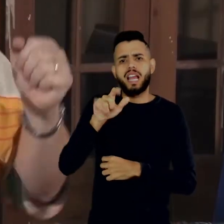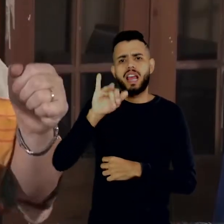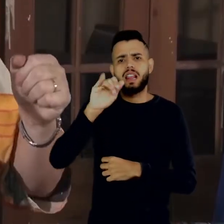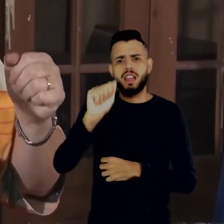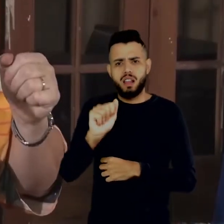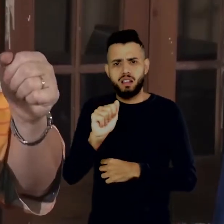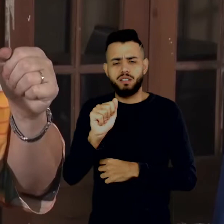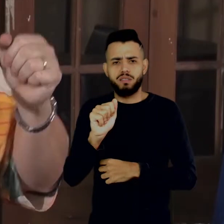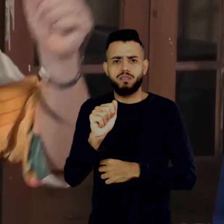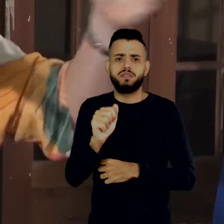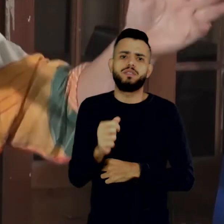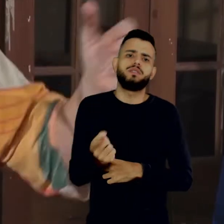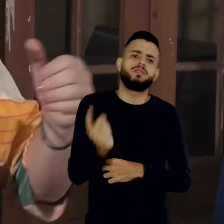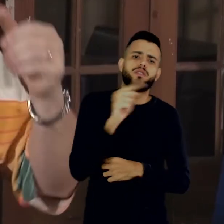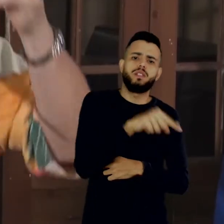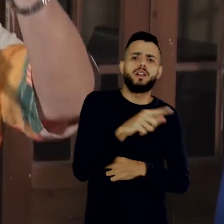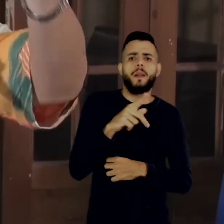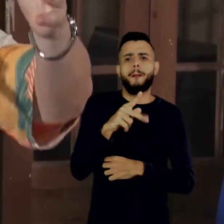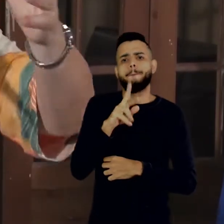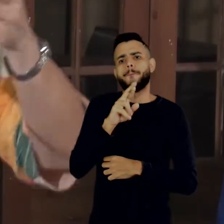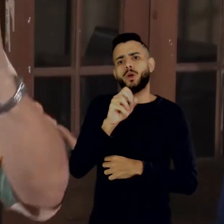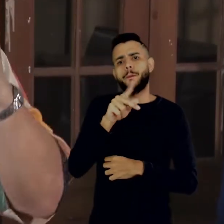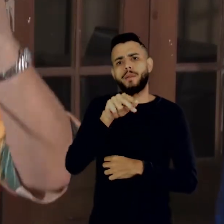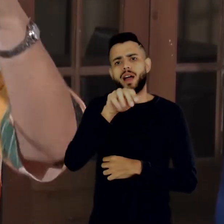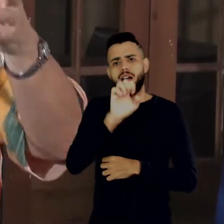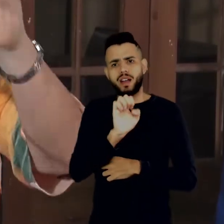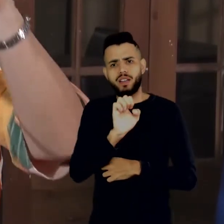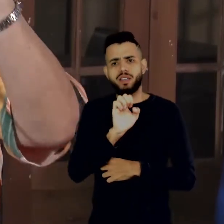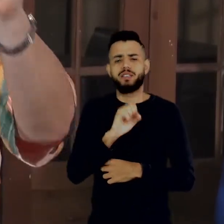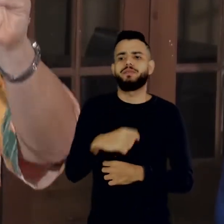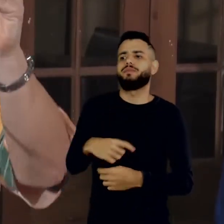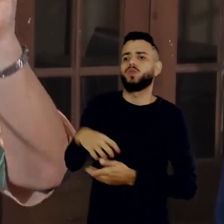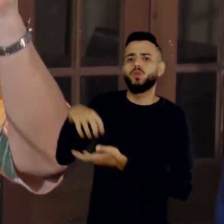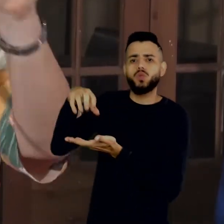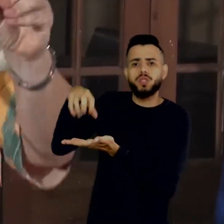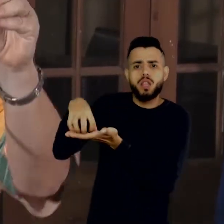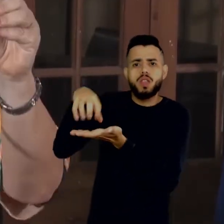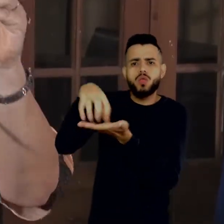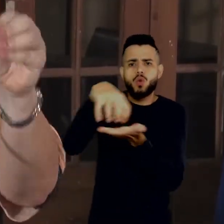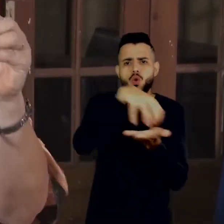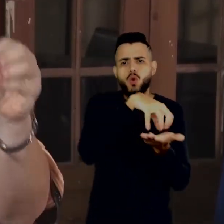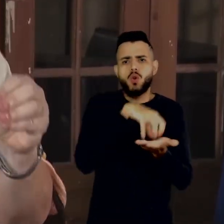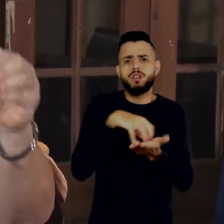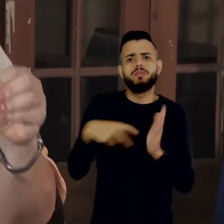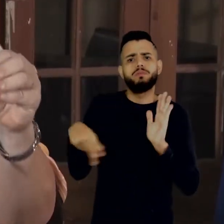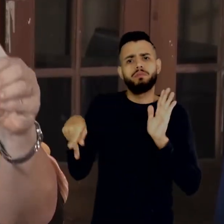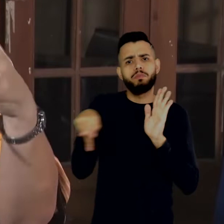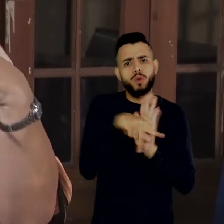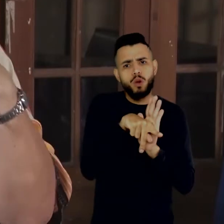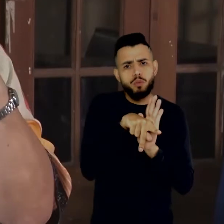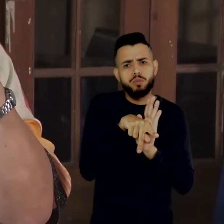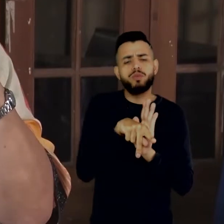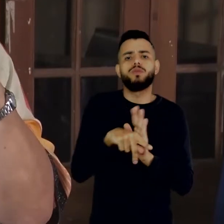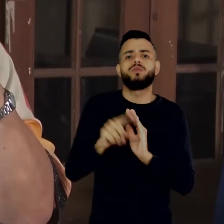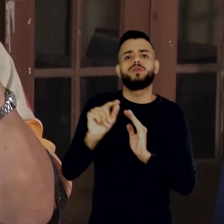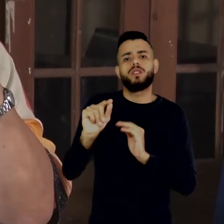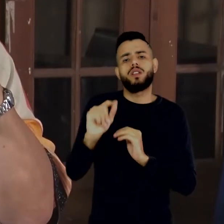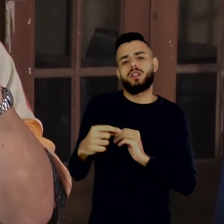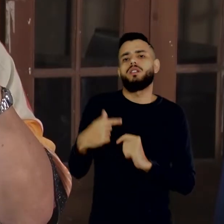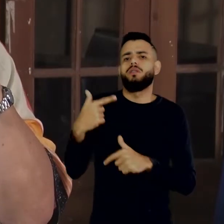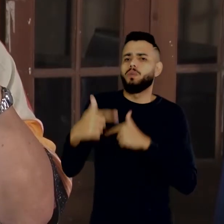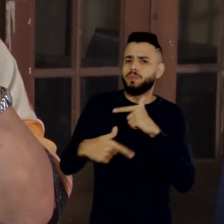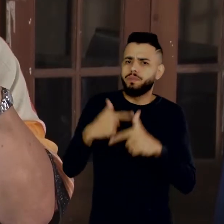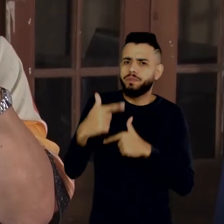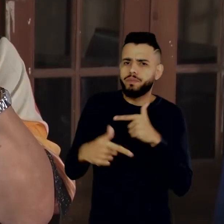fala com a Propai, né? Fala com o setor mais especificamente voltado para